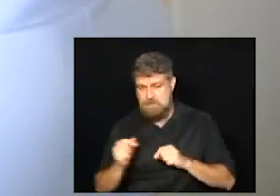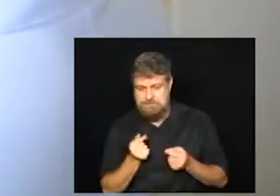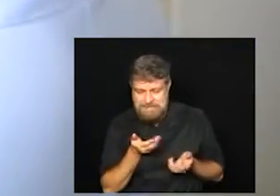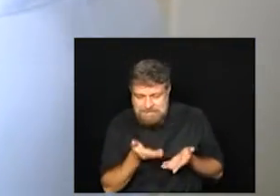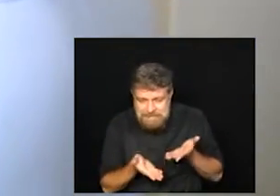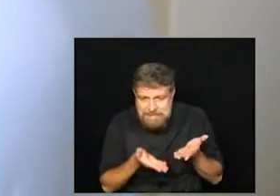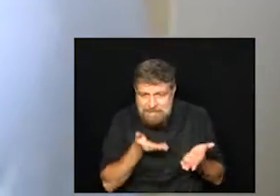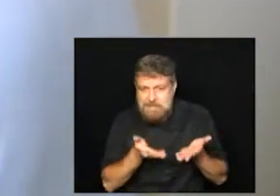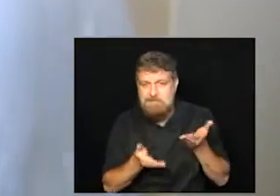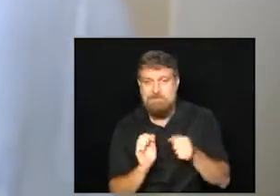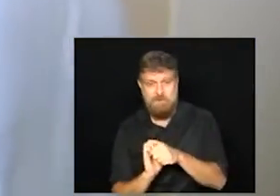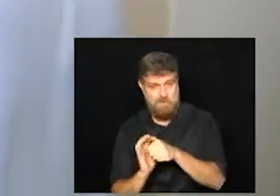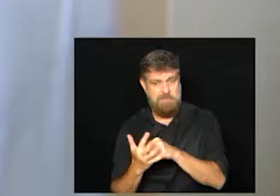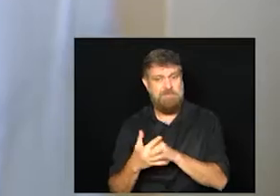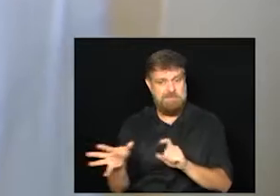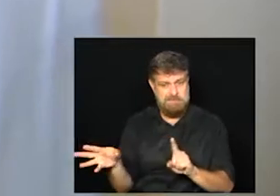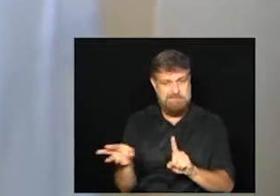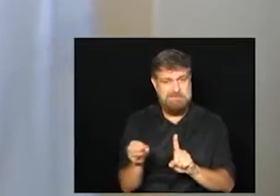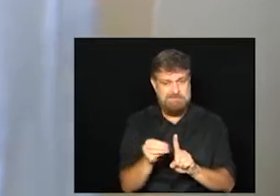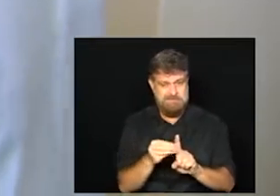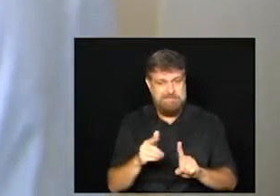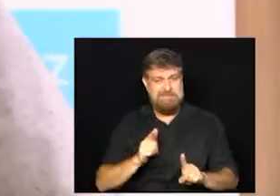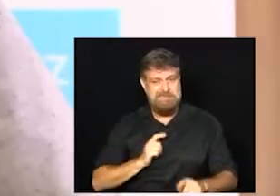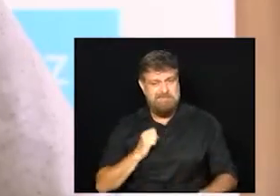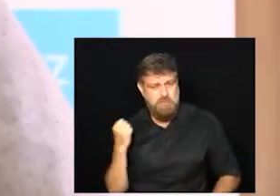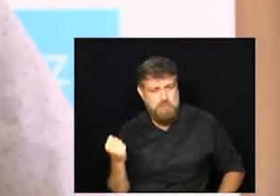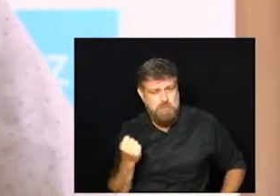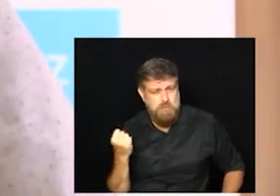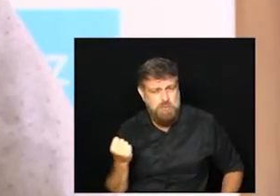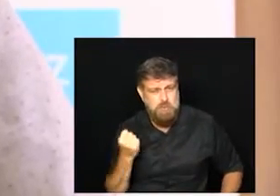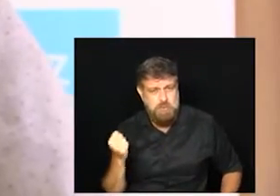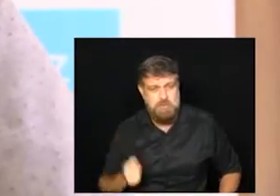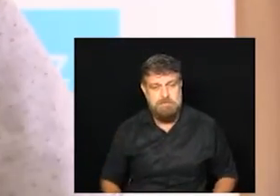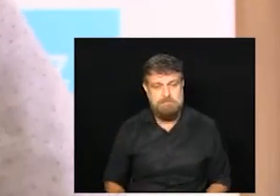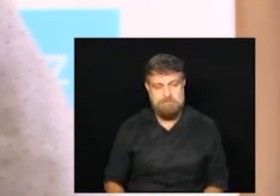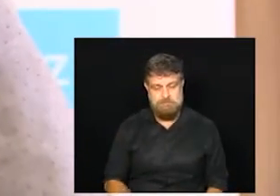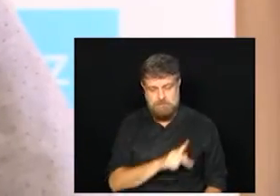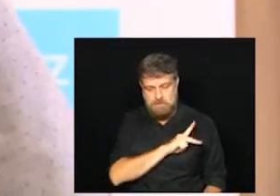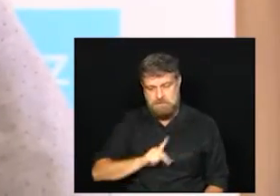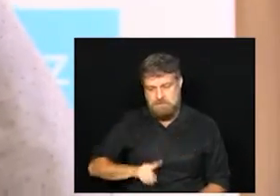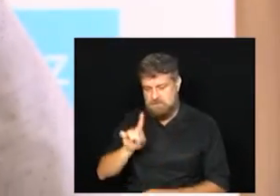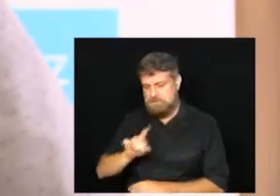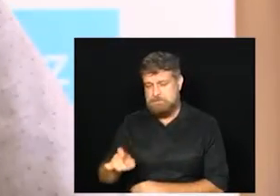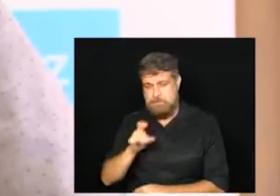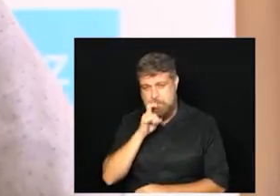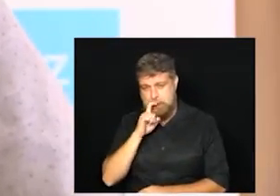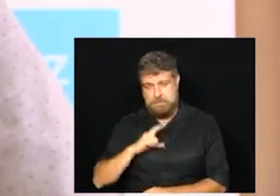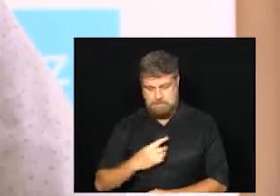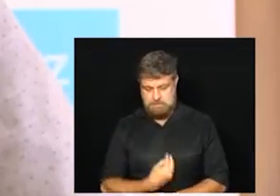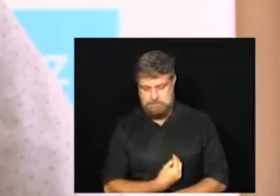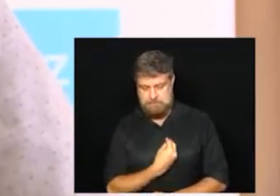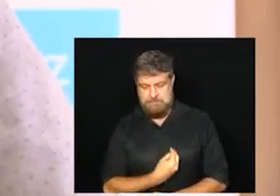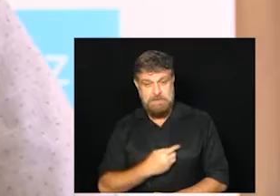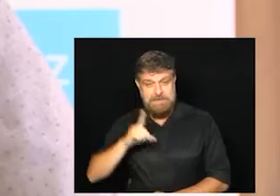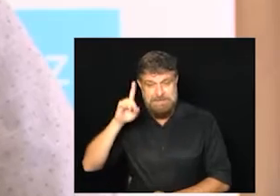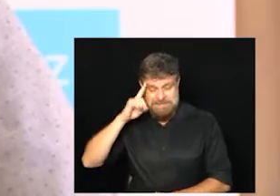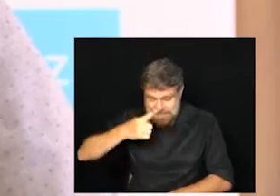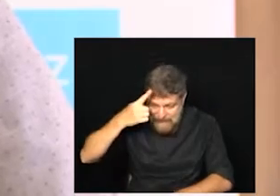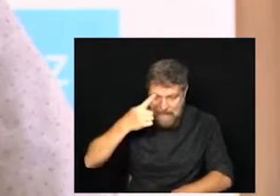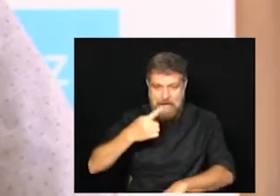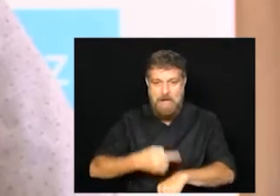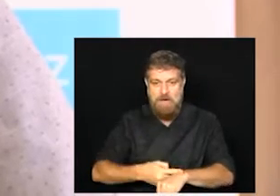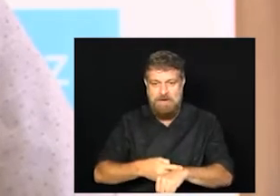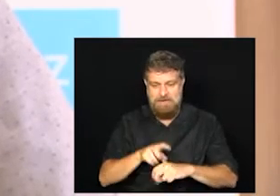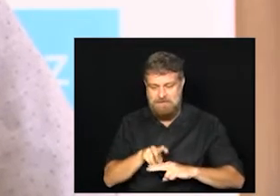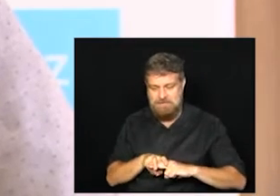da Covid-19, que evoluiu para grave. O presidente da Câmara, Zé Carlos, esteve na liberação do professor